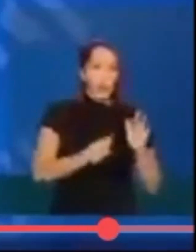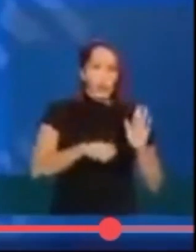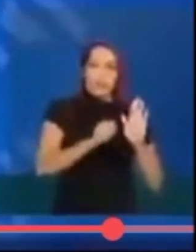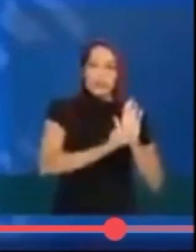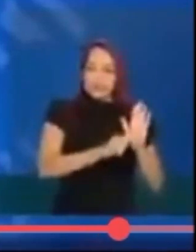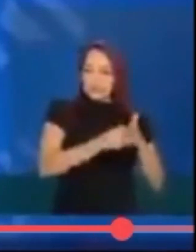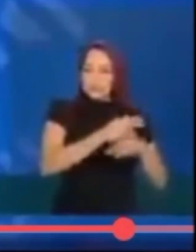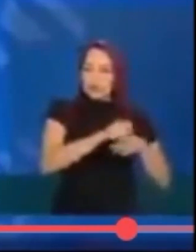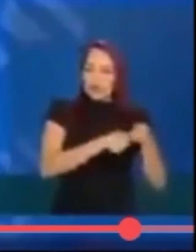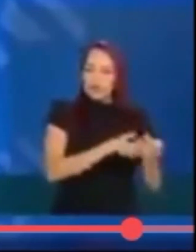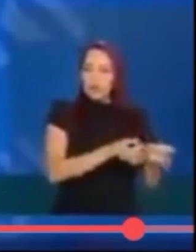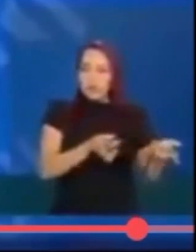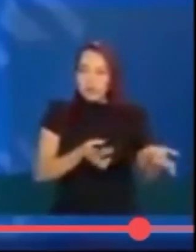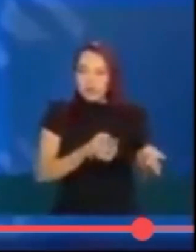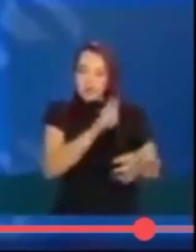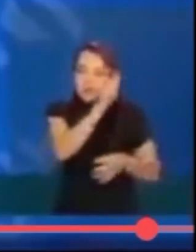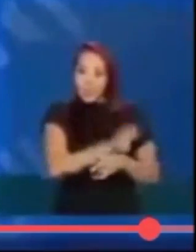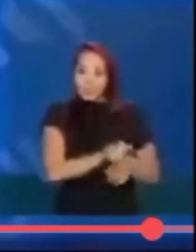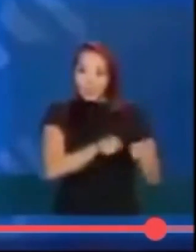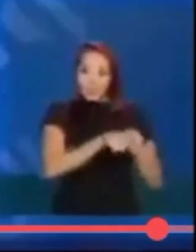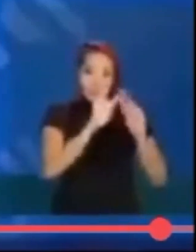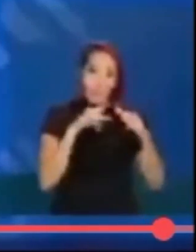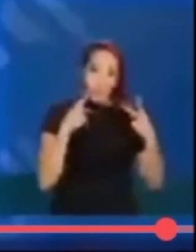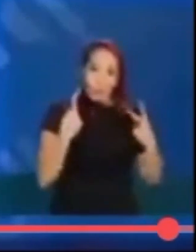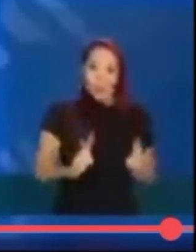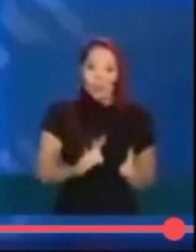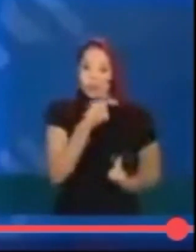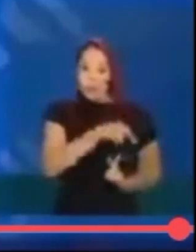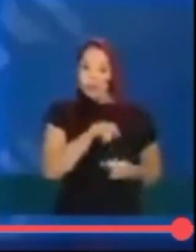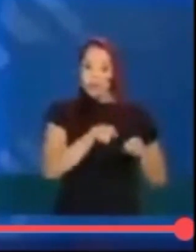a milícia, porque eles também são seres humanos e